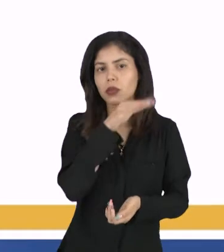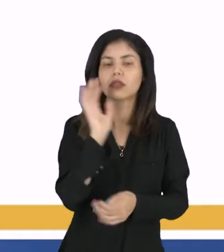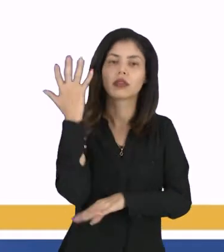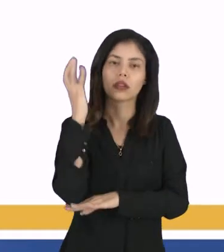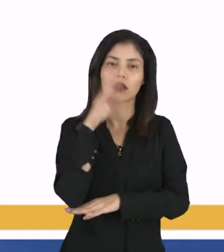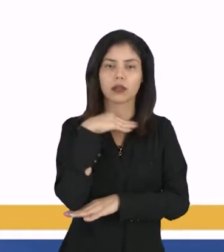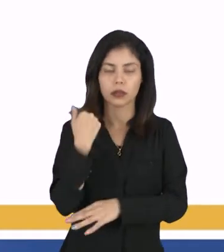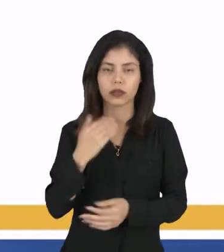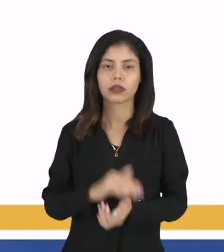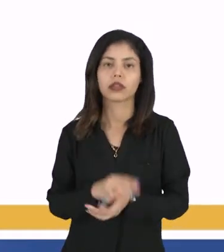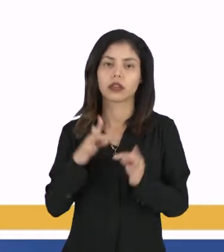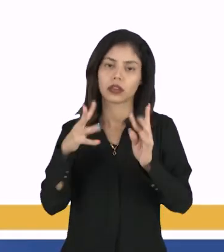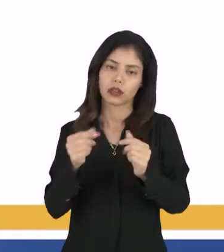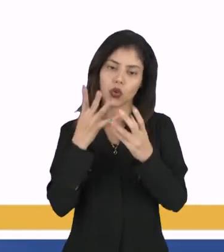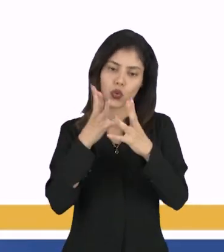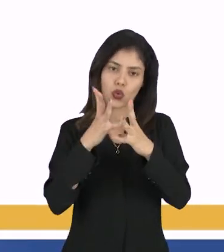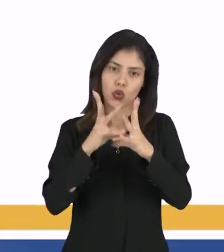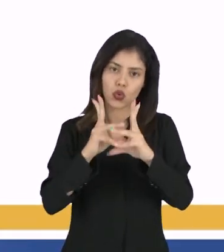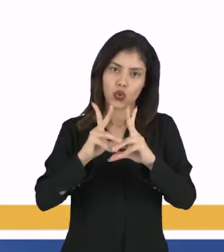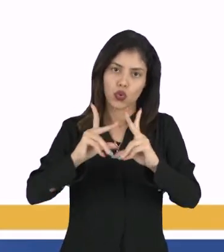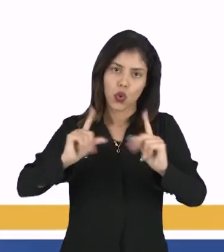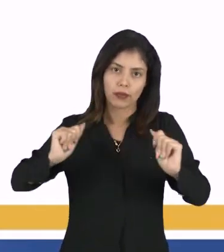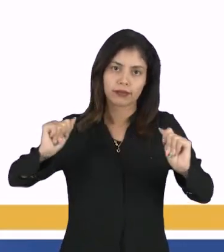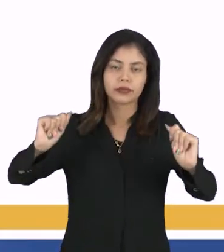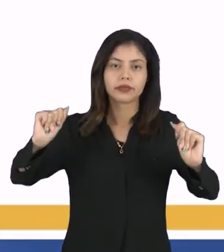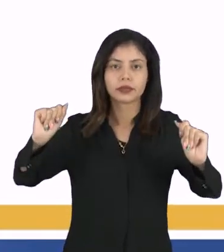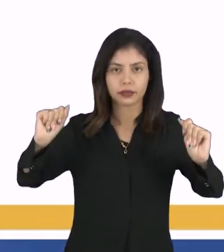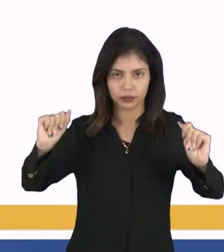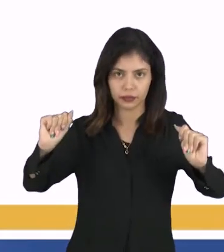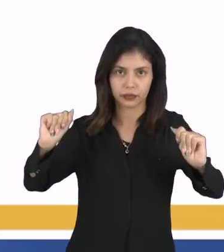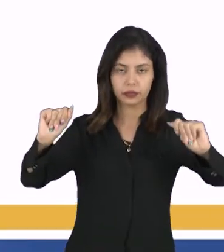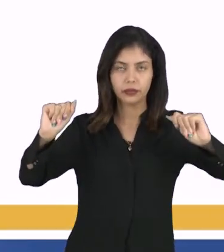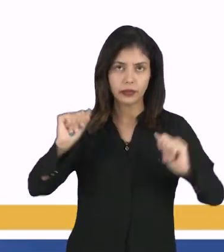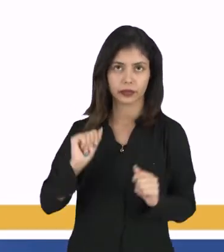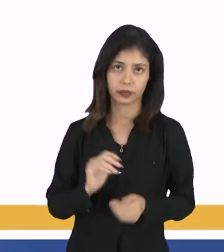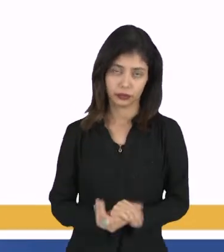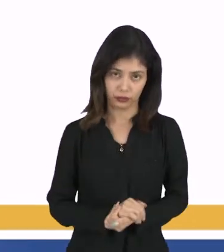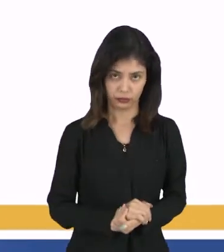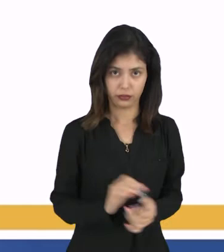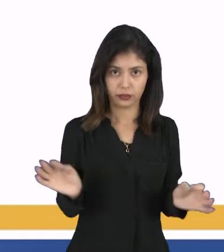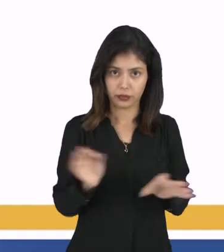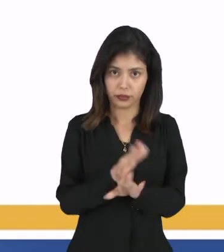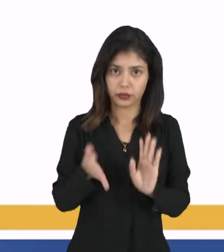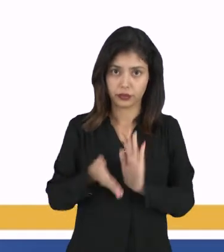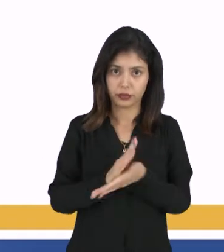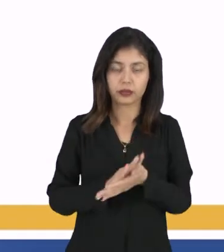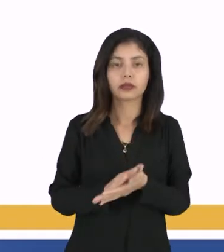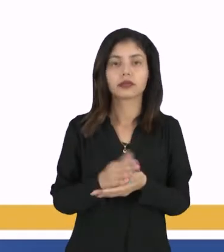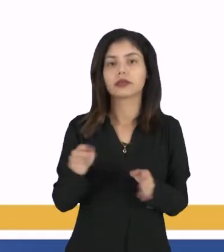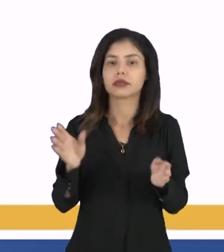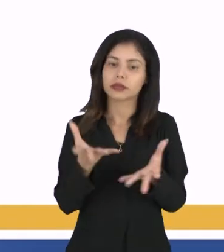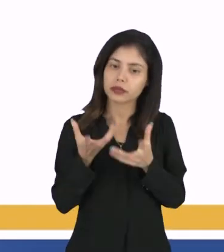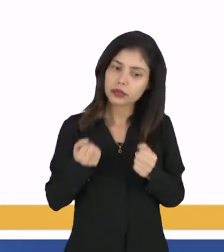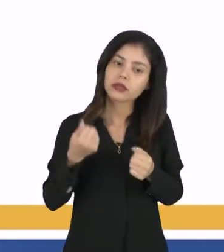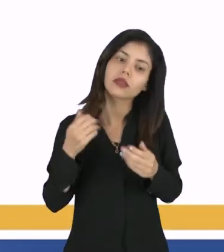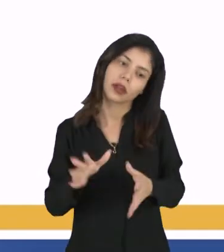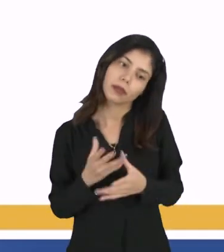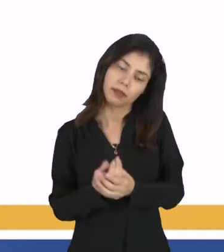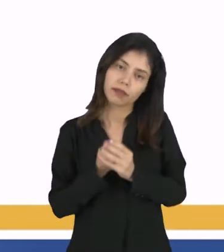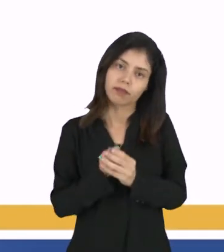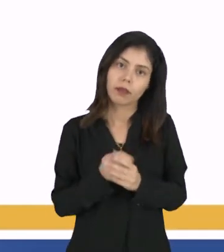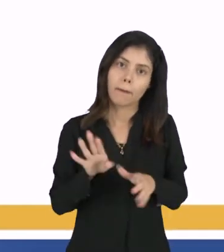árvores caídas, então eles formam um time e vão lá e decompõem aquela matéria, né, pegando os nutrientes que estavam ali